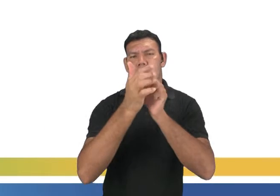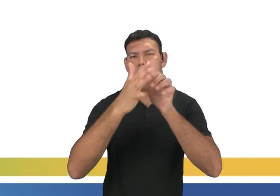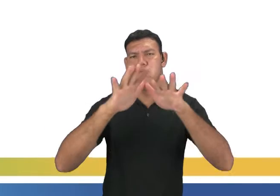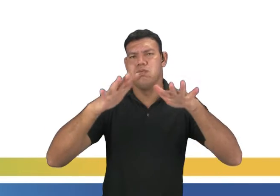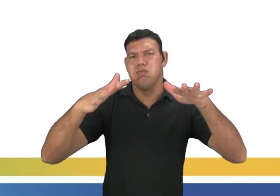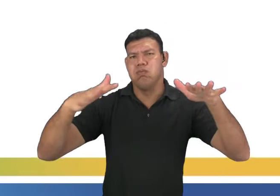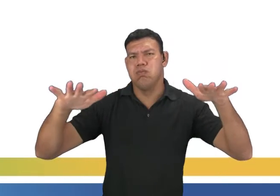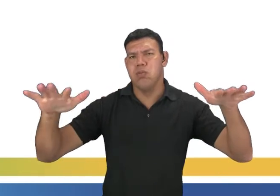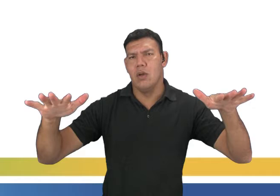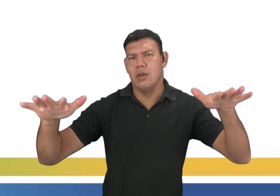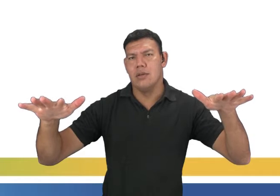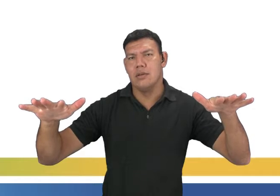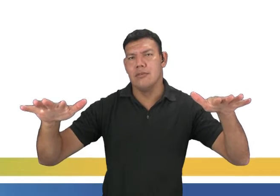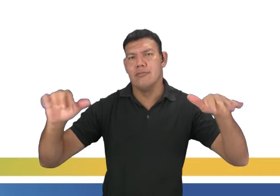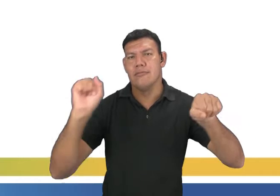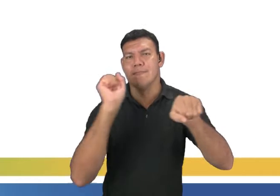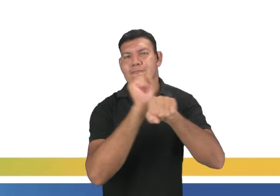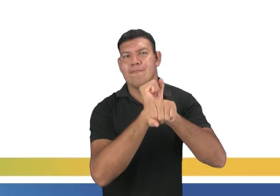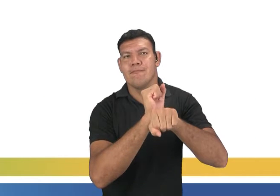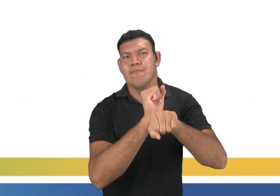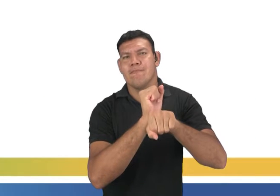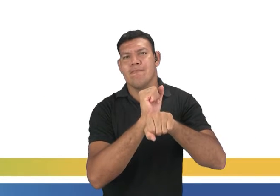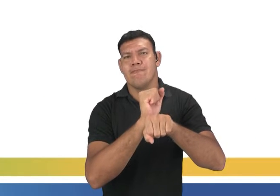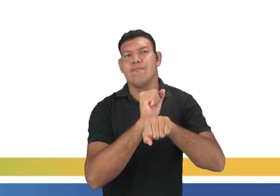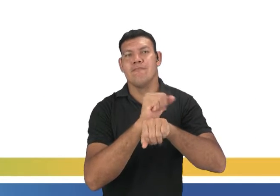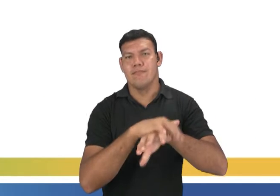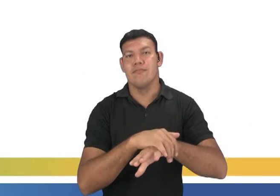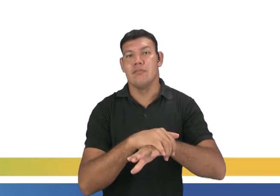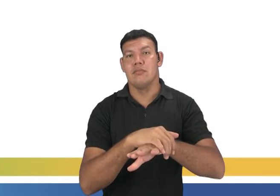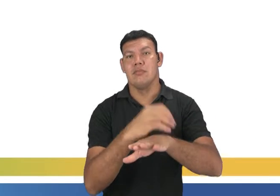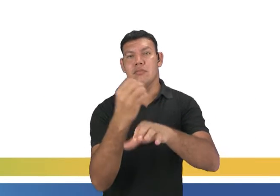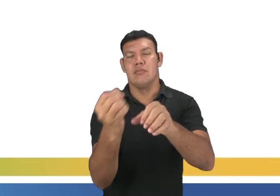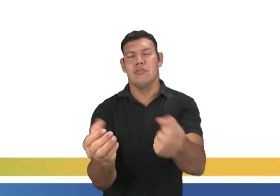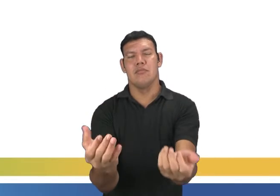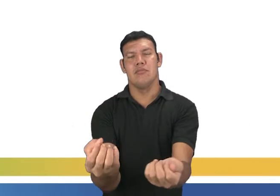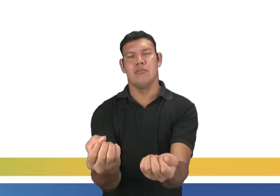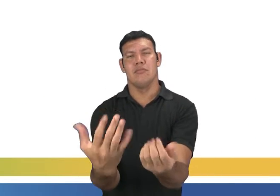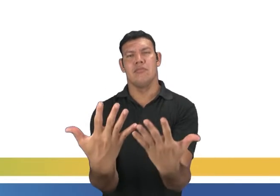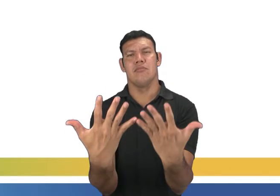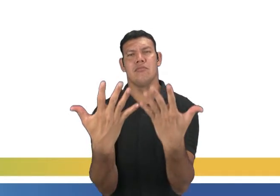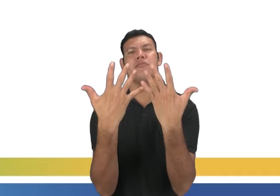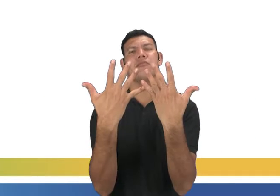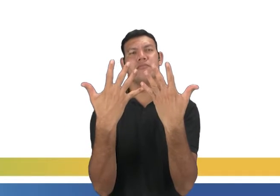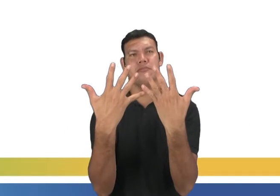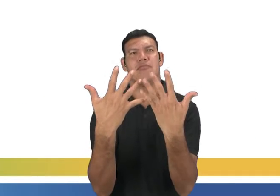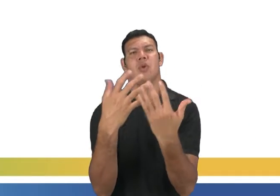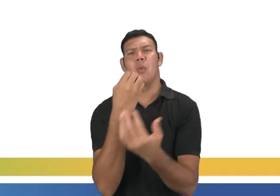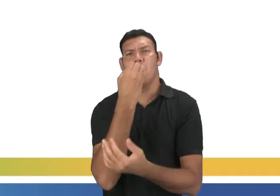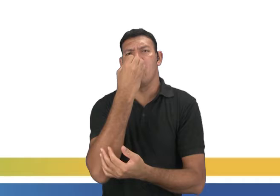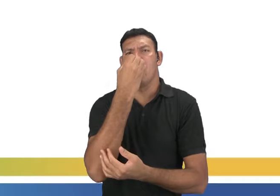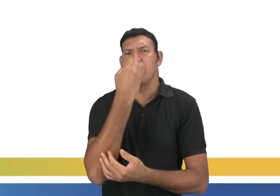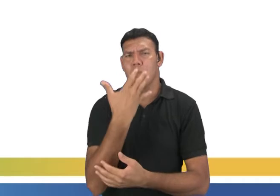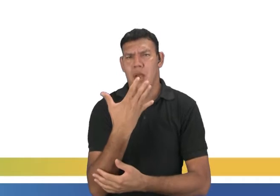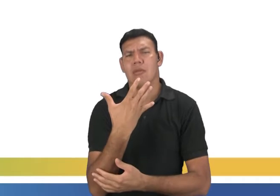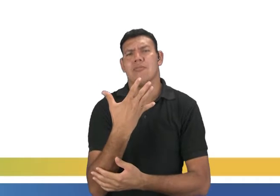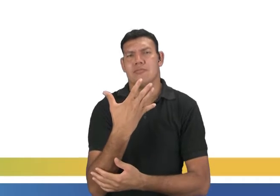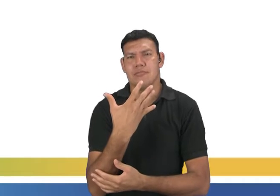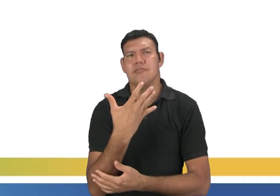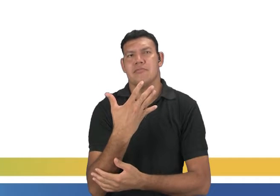parado, perfeito ali. Você vê que no reflexo desse lago está perfeita a reflexão ali. As águas